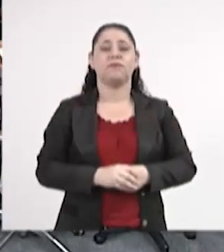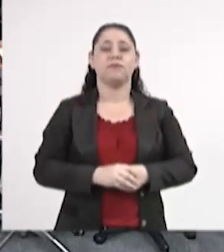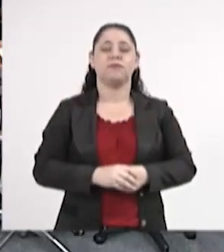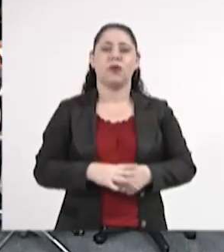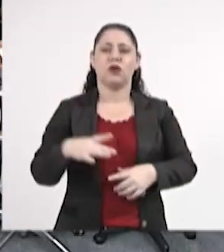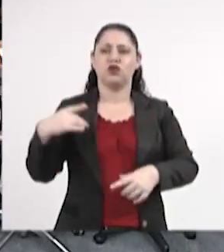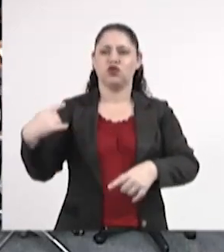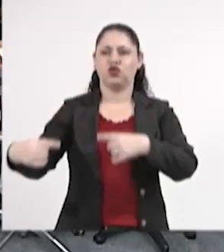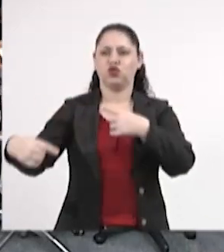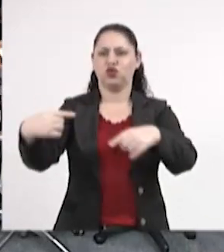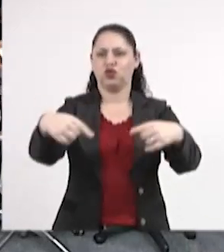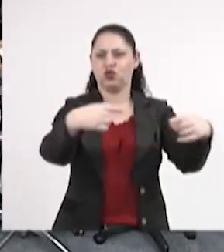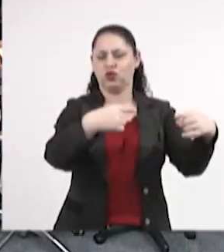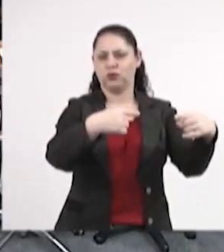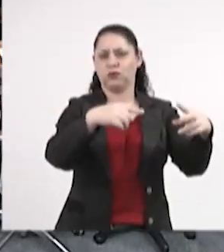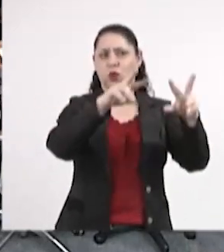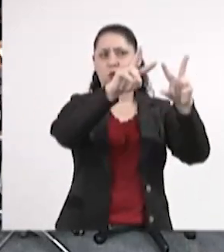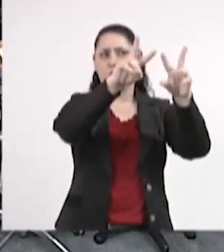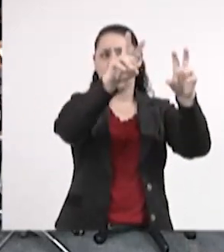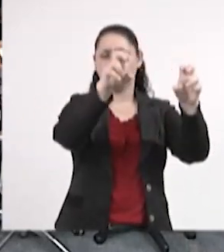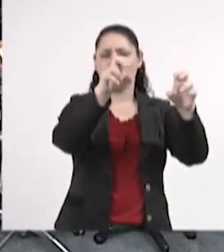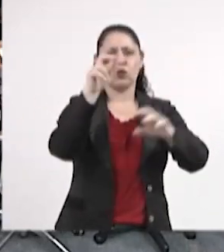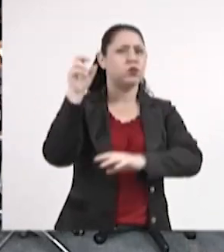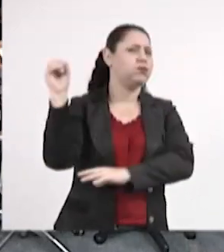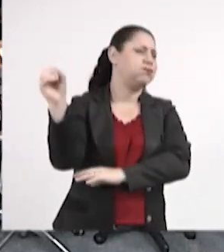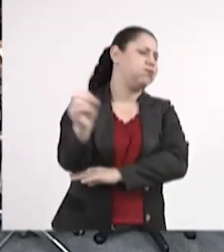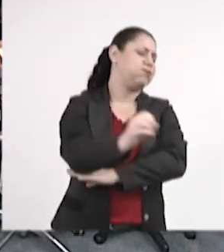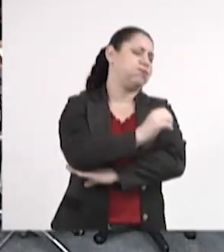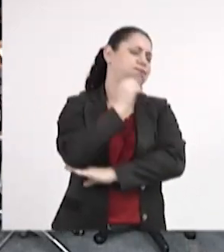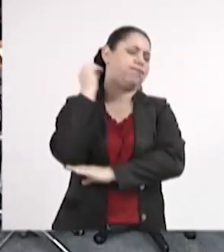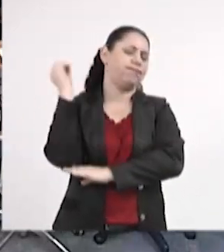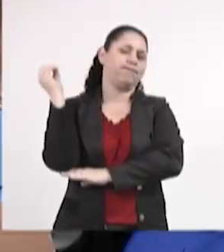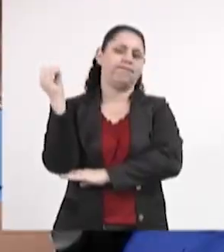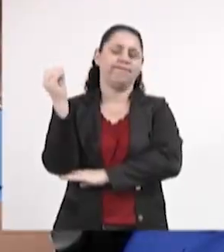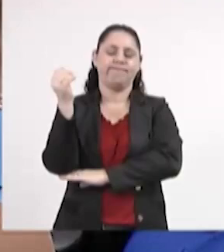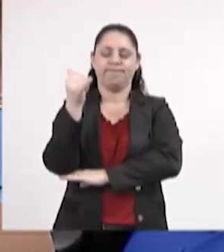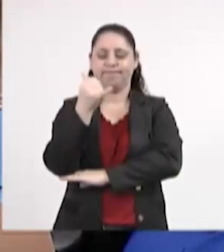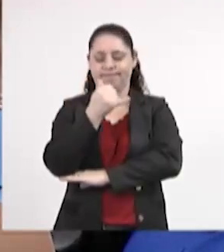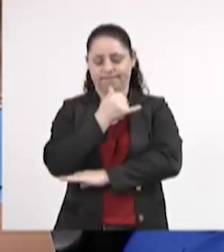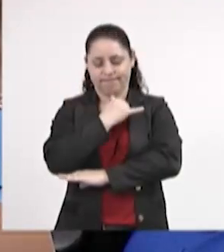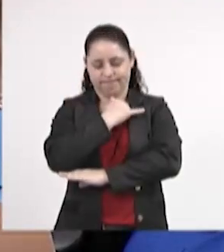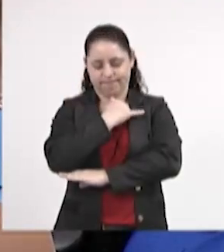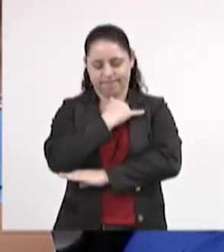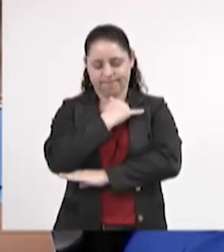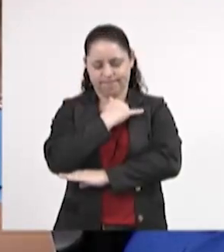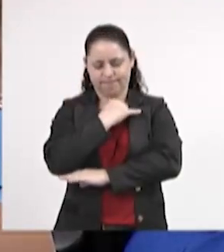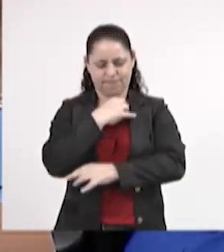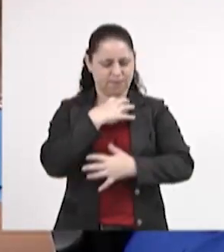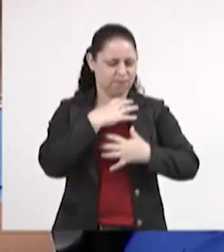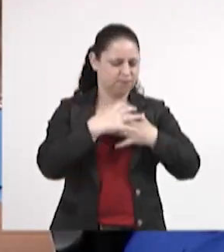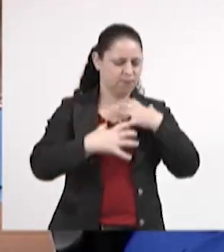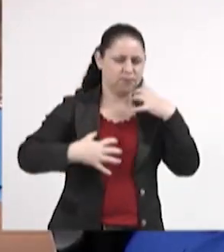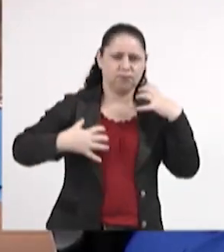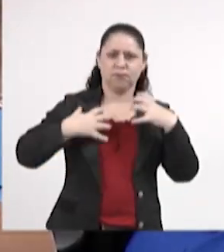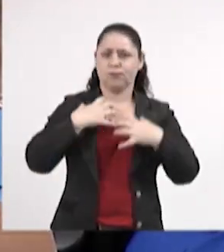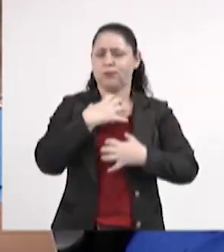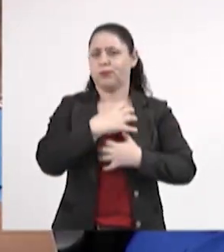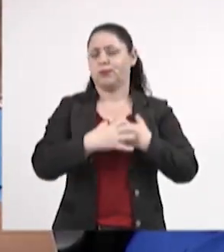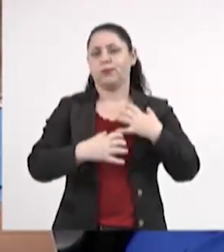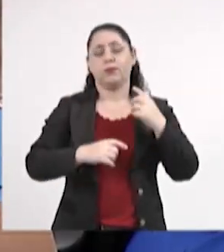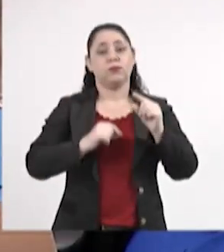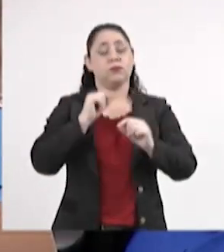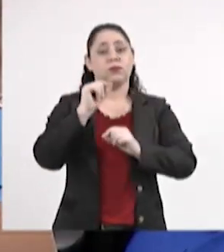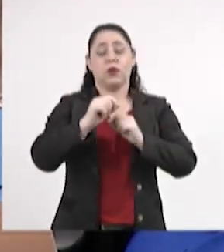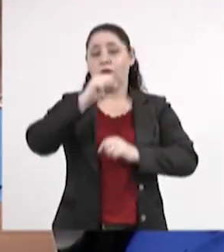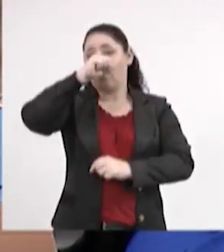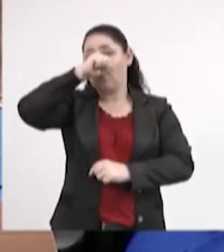para discutir um assunto que é grave, nos causa muita tristeza e indignação, que